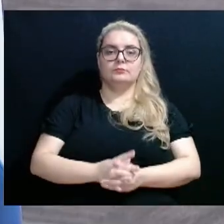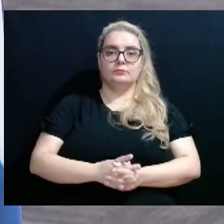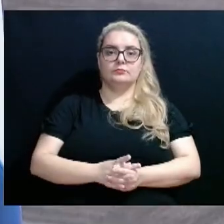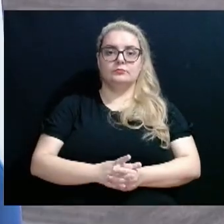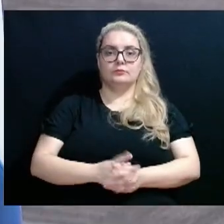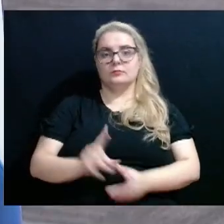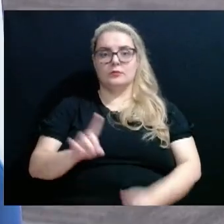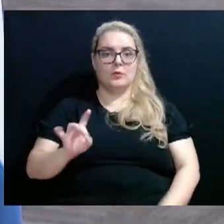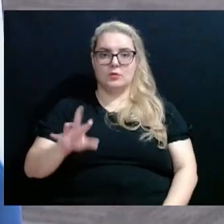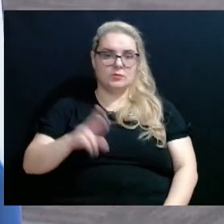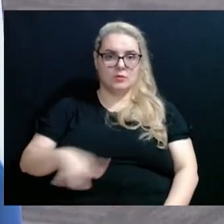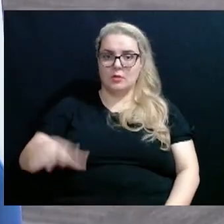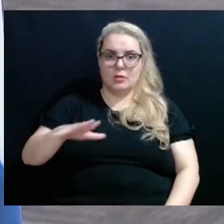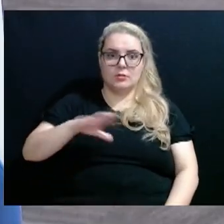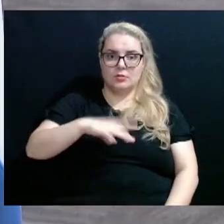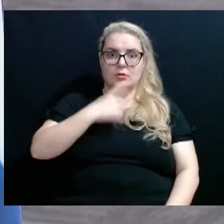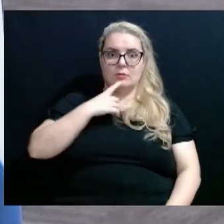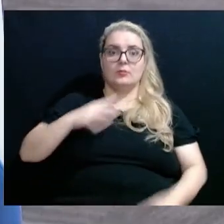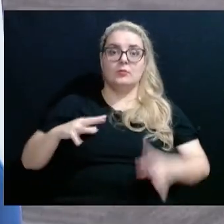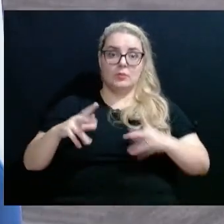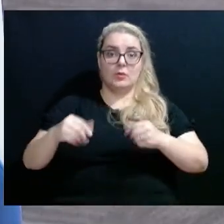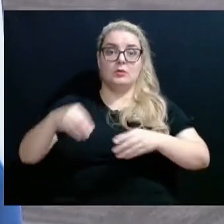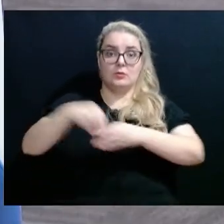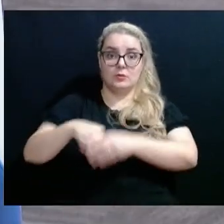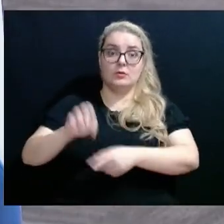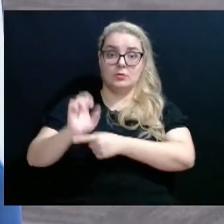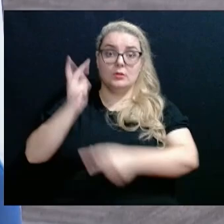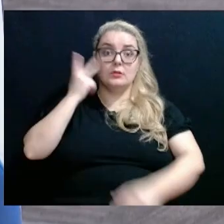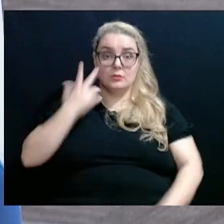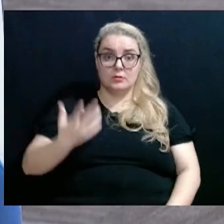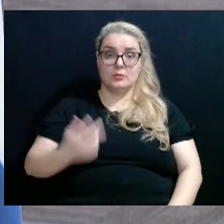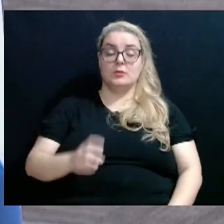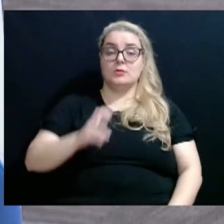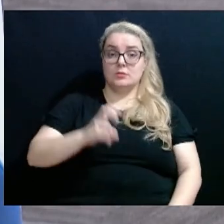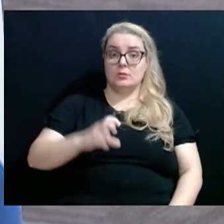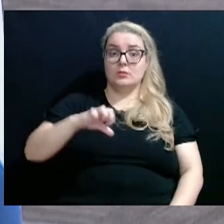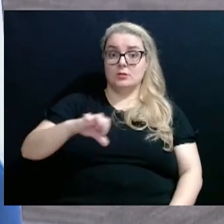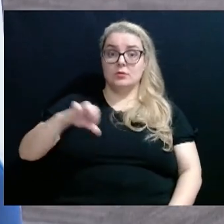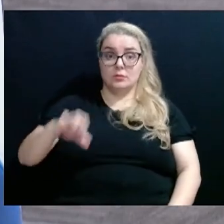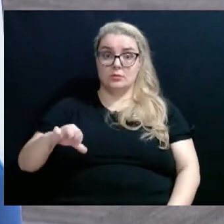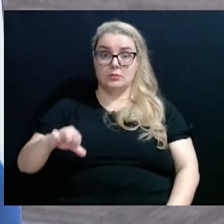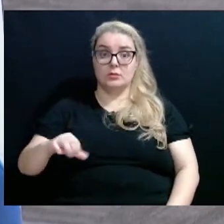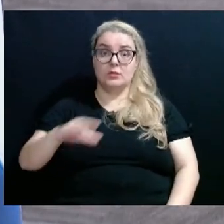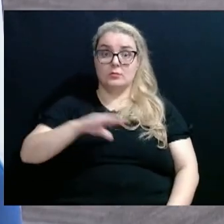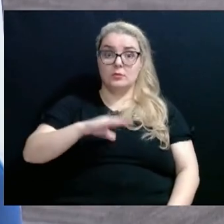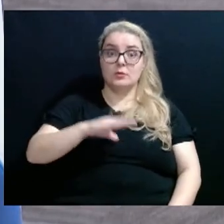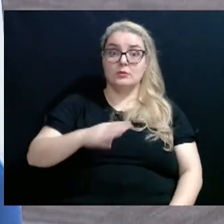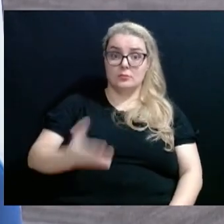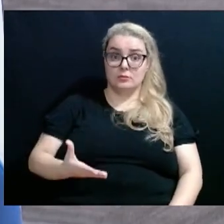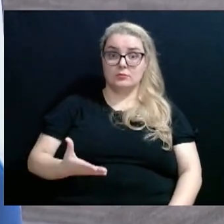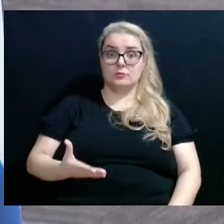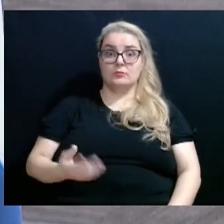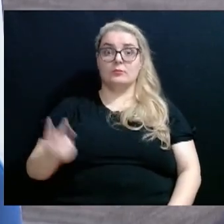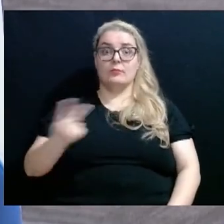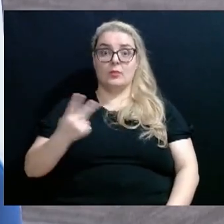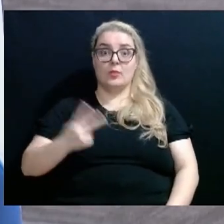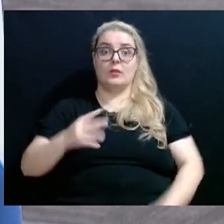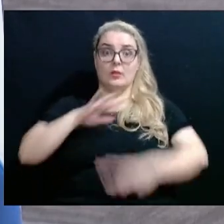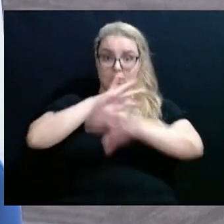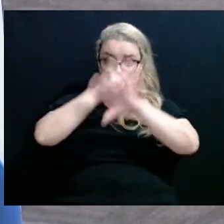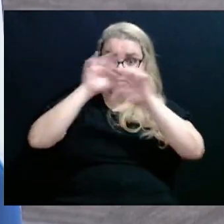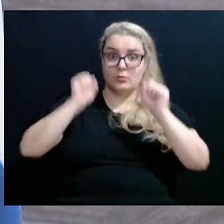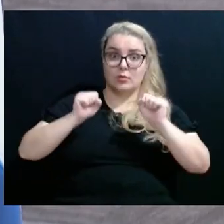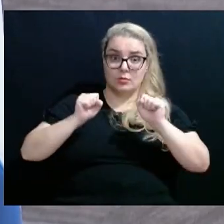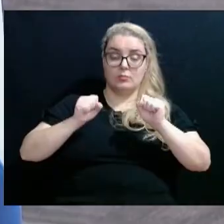de Campinas, mas todo o interior do estado de São Paulo. São 599 municípios, é o 2º Tribunal da Justiça